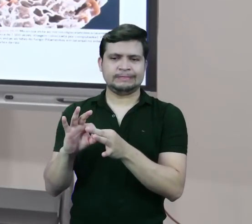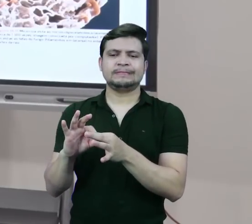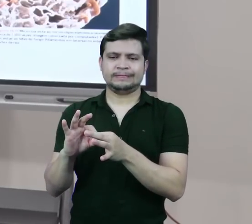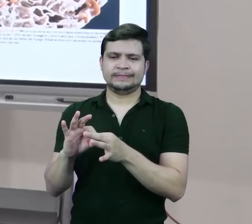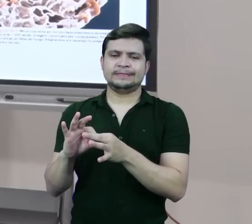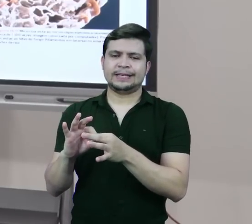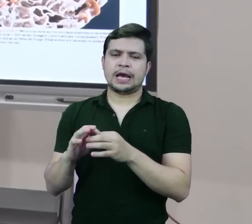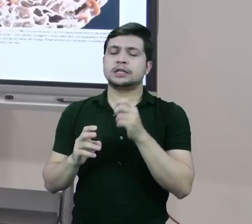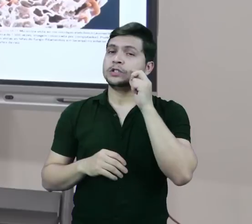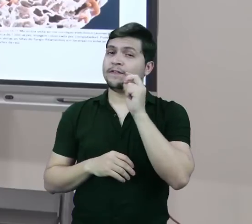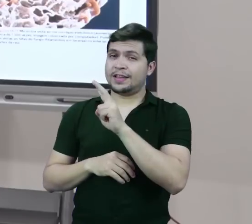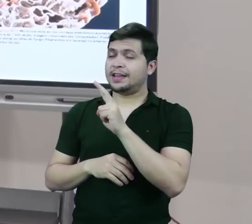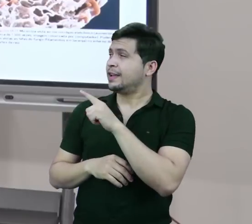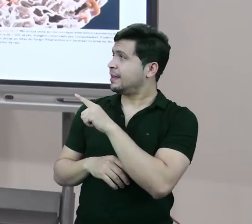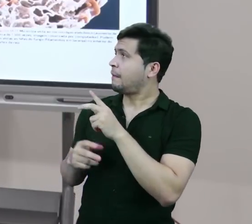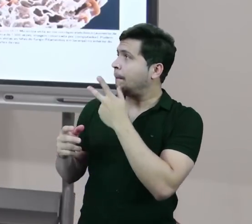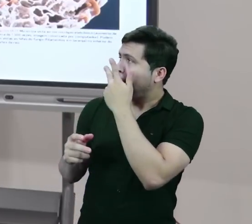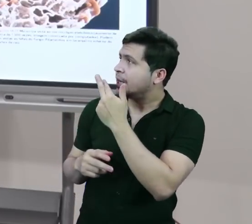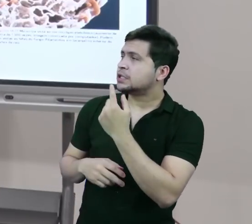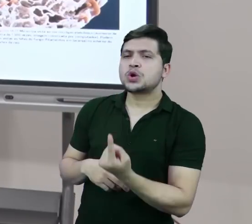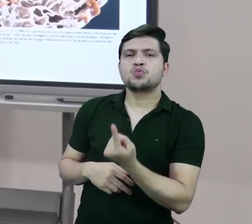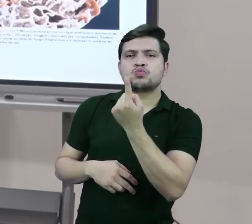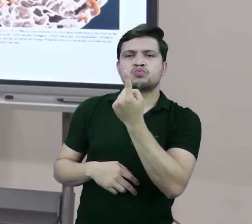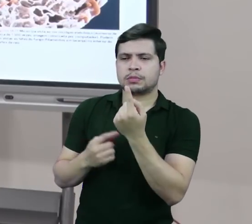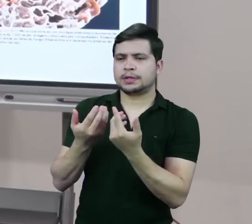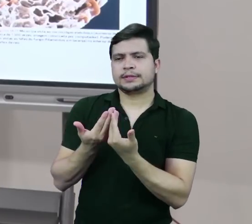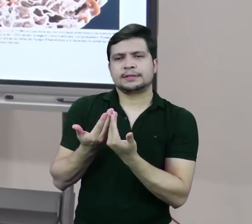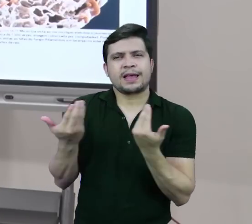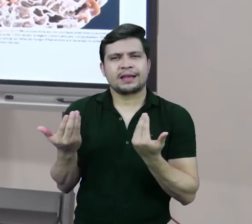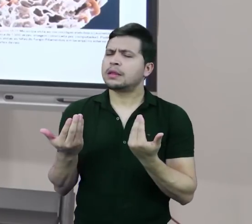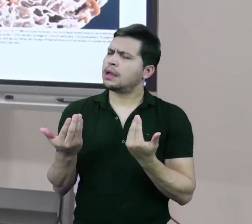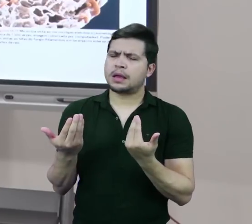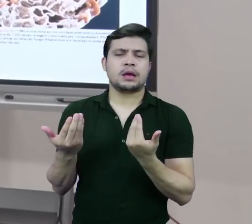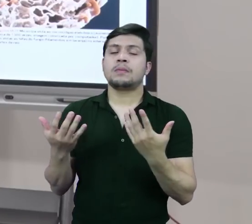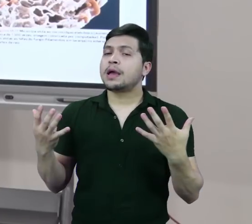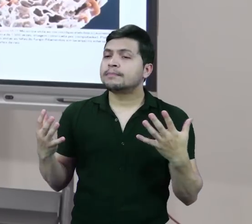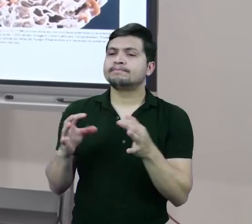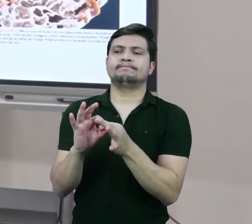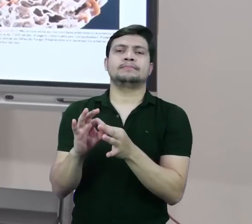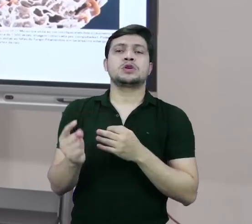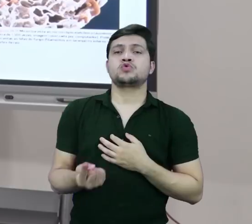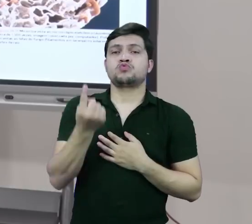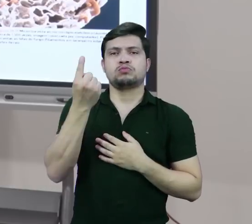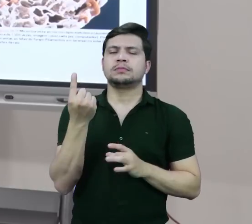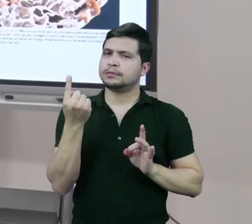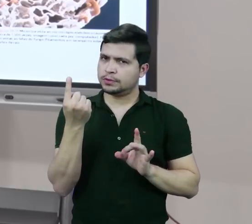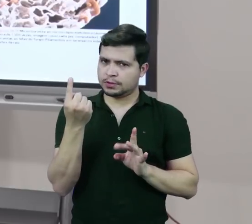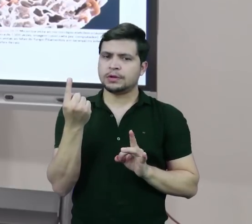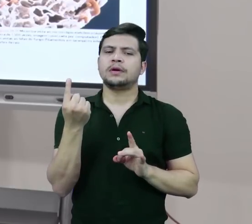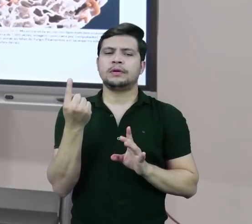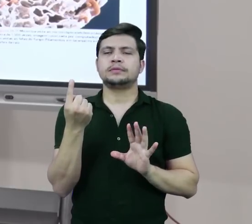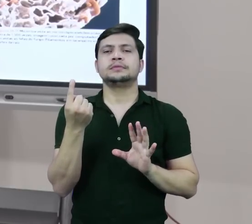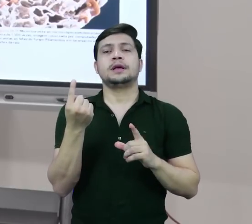vê visualmente, parece um ser único, né? Mas são indivíduos, são células, são estruturas que elas vão ter uma